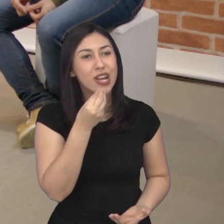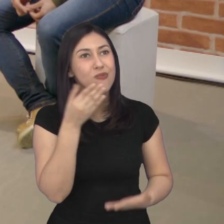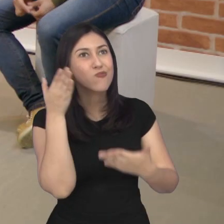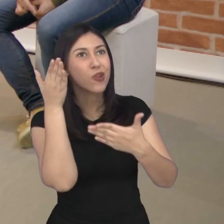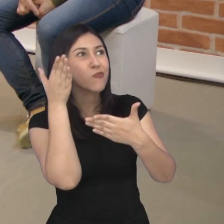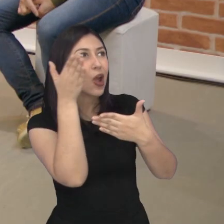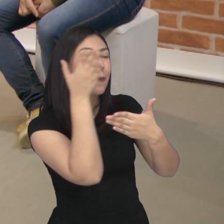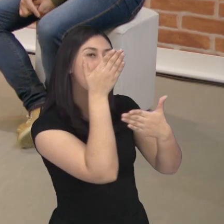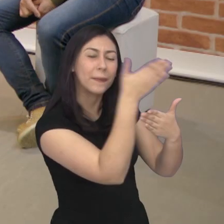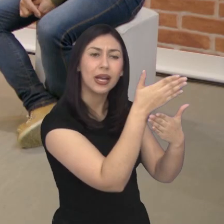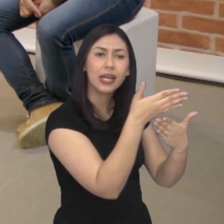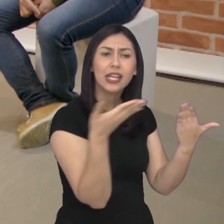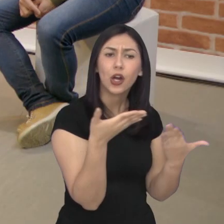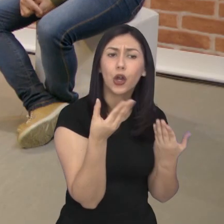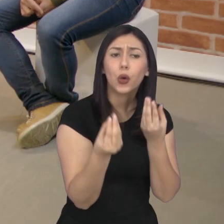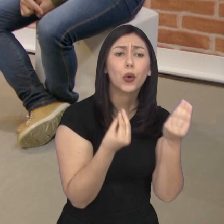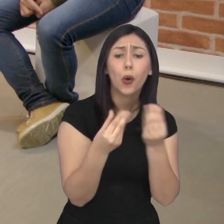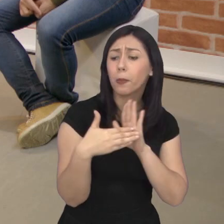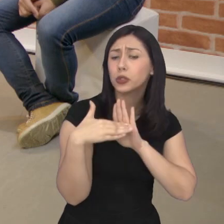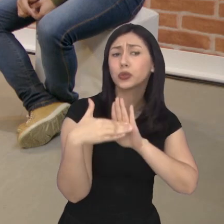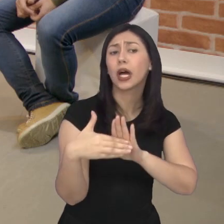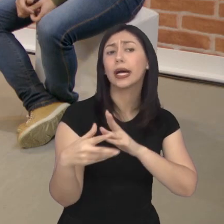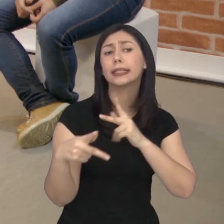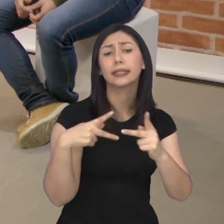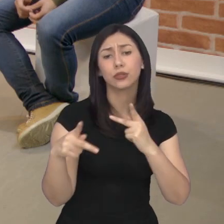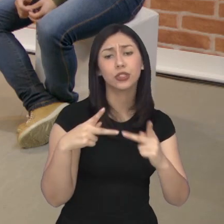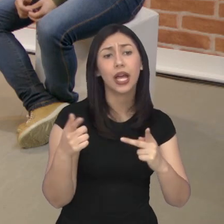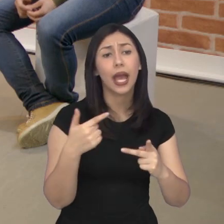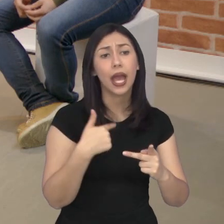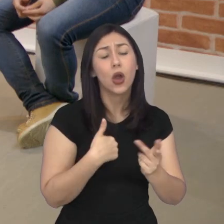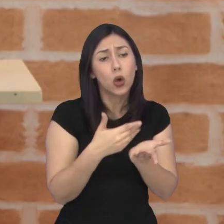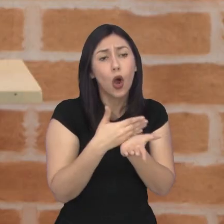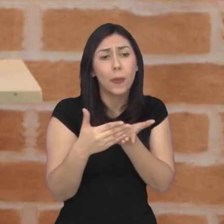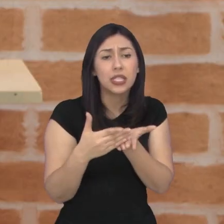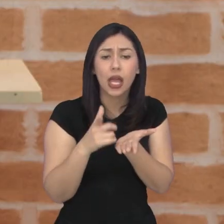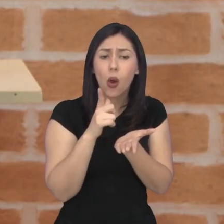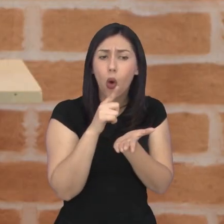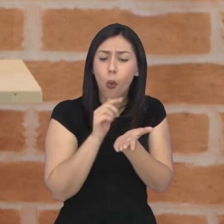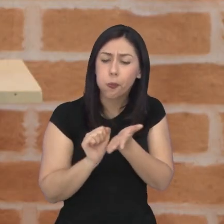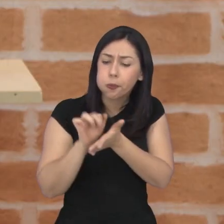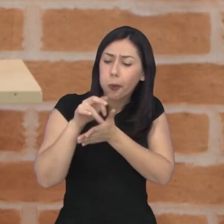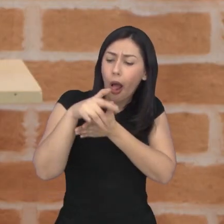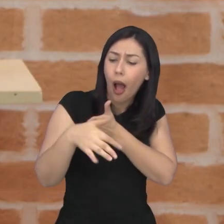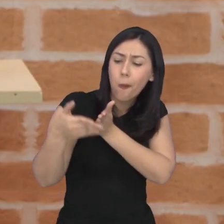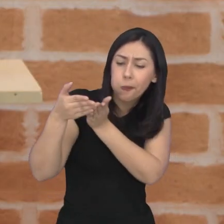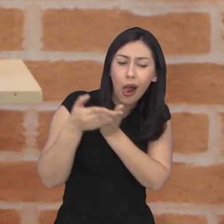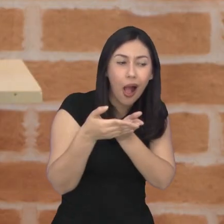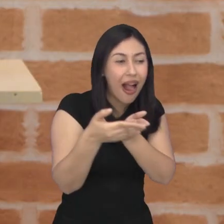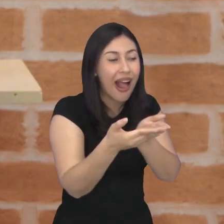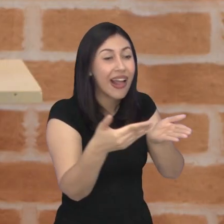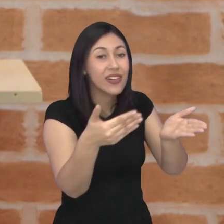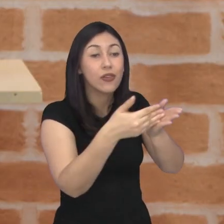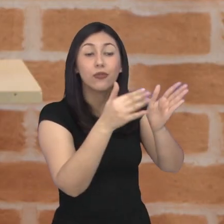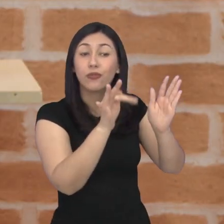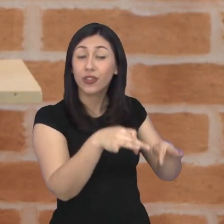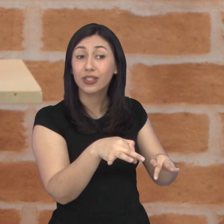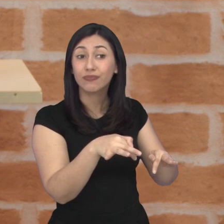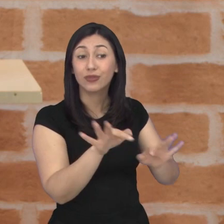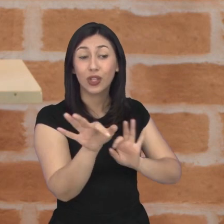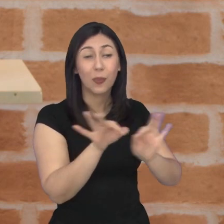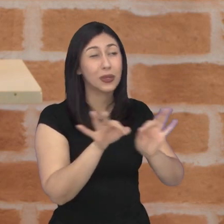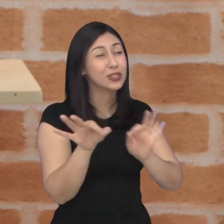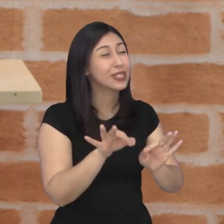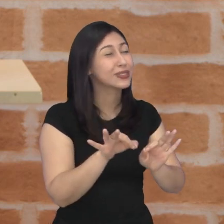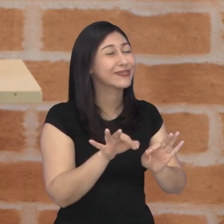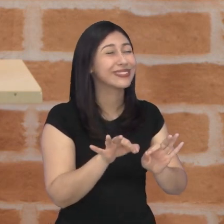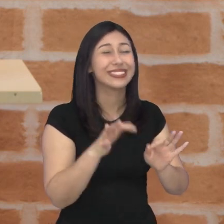fazer? Da onde para a origem, da onde eu vim, né? Então, eu naveguei o Rio da Nascente a Foz, num projeto, assim, excepcional, único